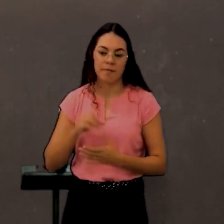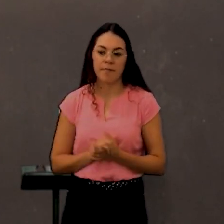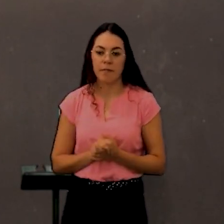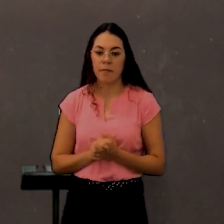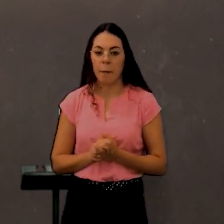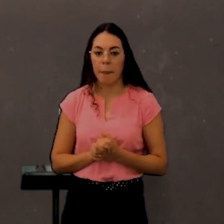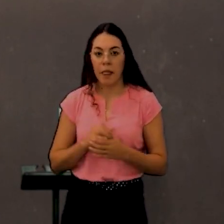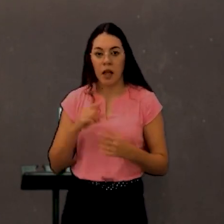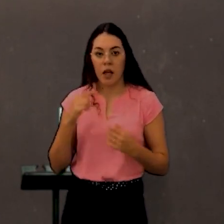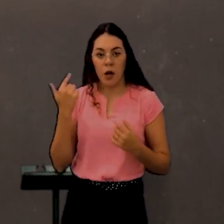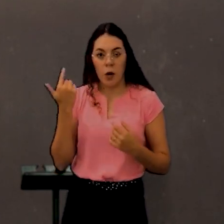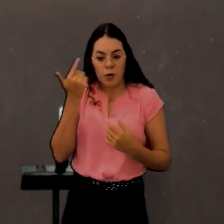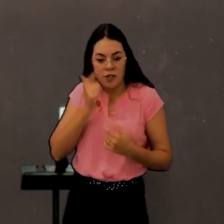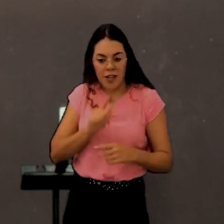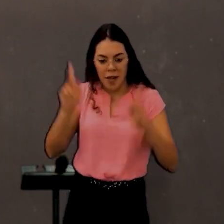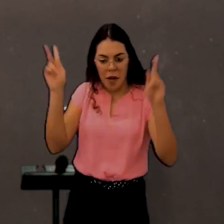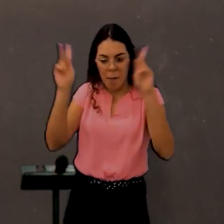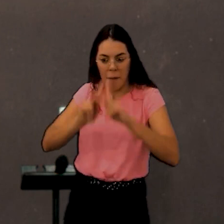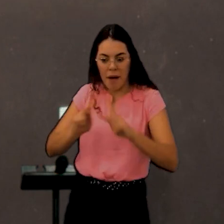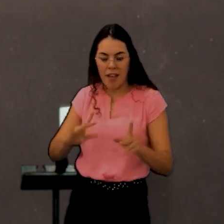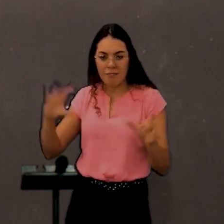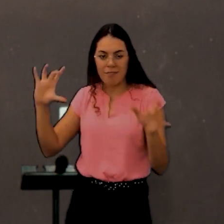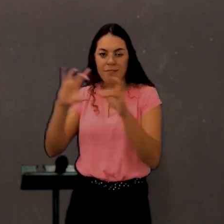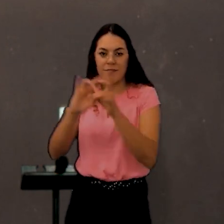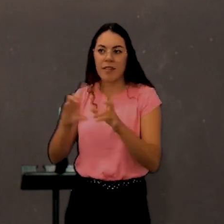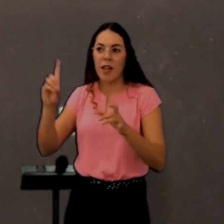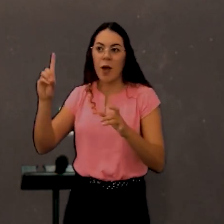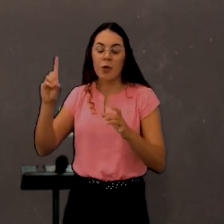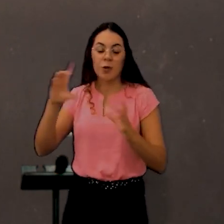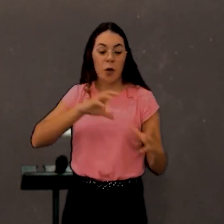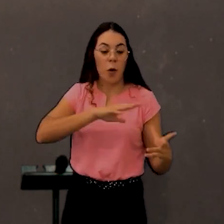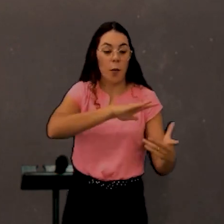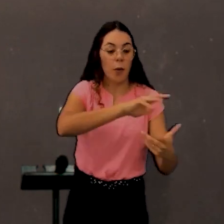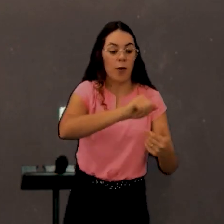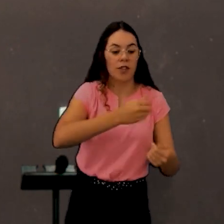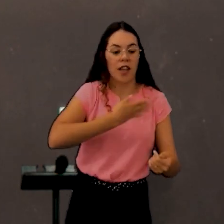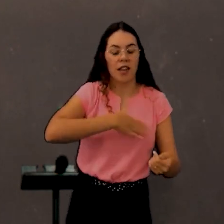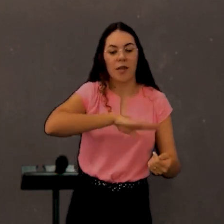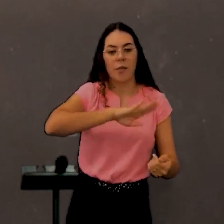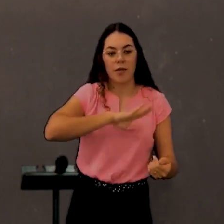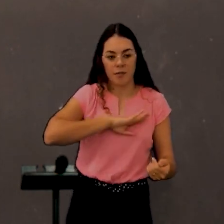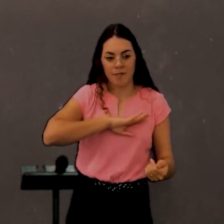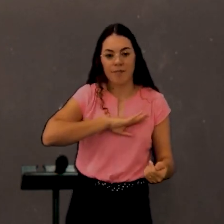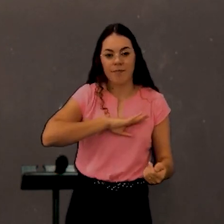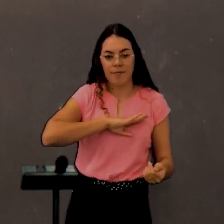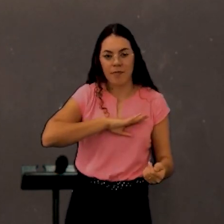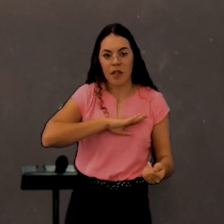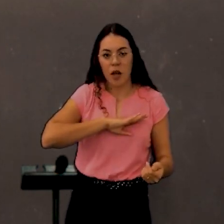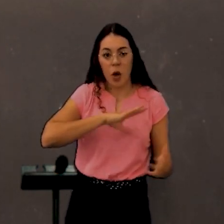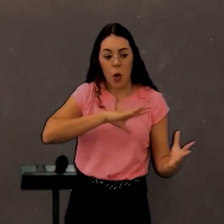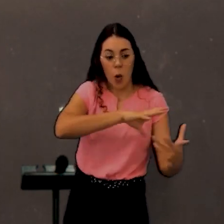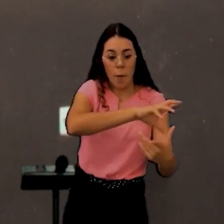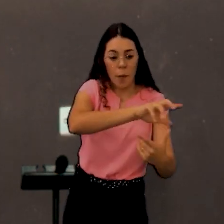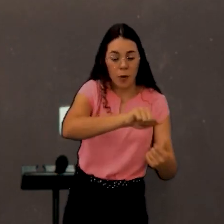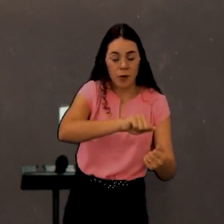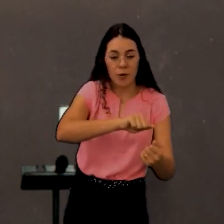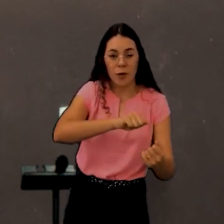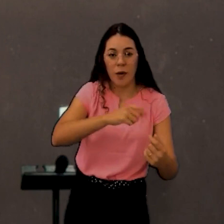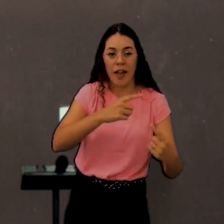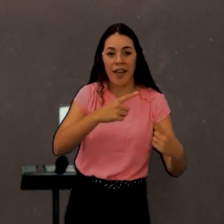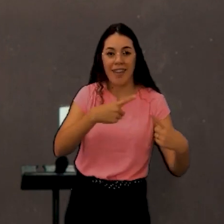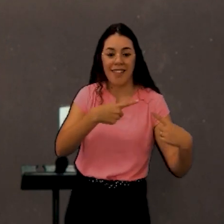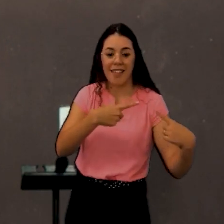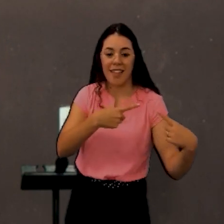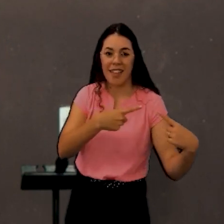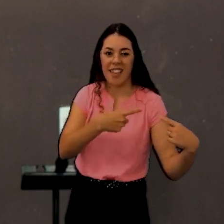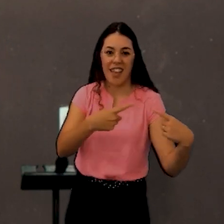Quando somos alcançados pela paz com Deus, nos tornamos inimigos do mundo. O mundo está em rebelião contra Deus. O próprio Jesus disse que, tendo os homens